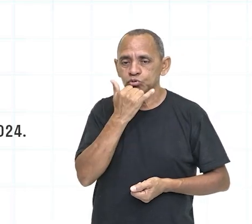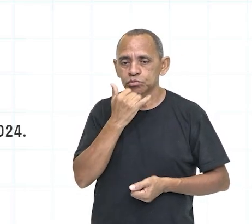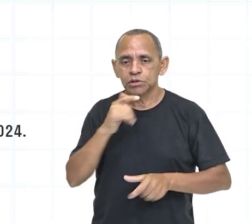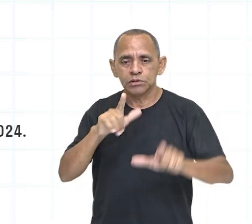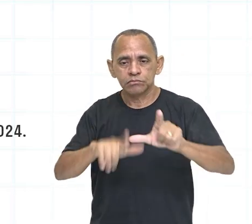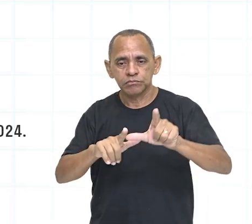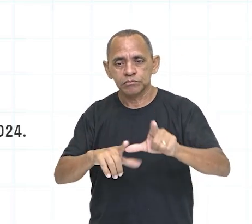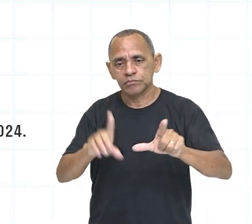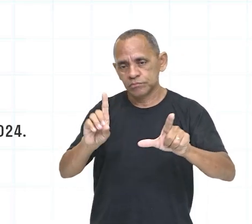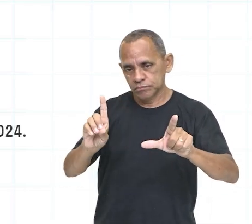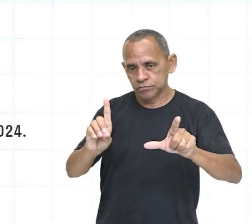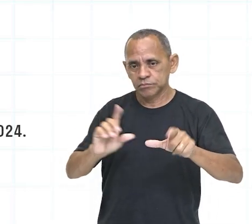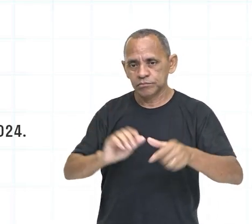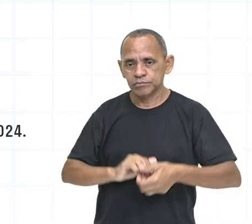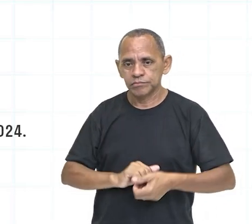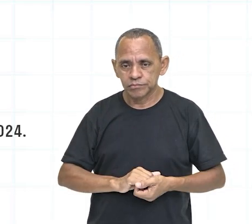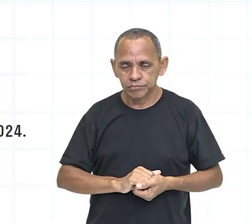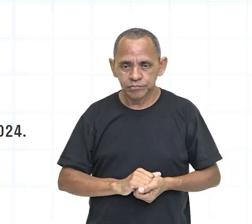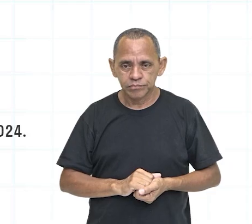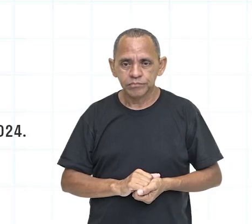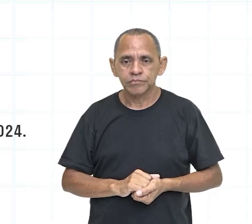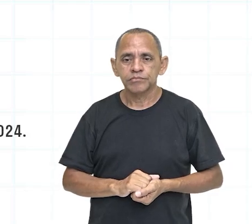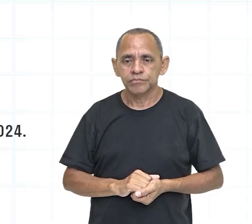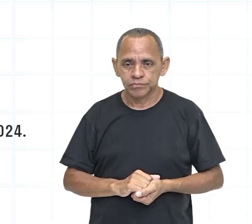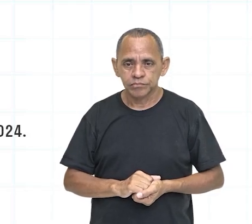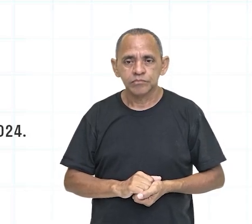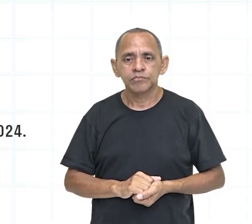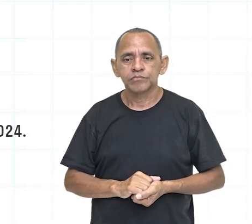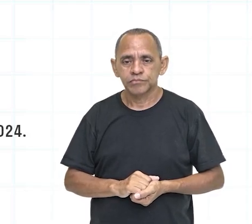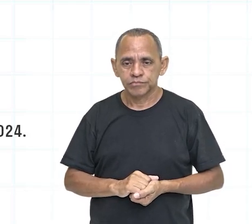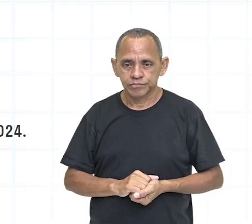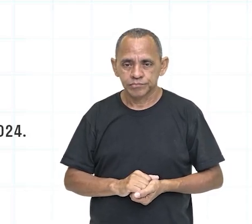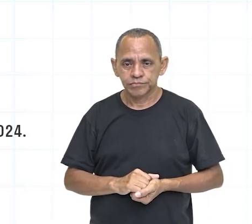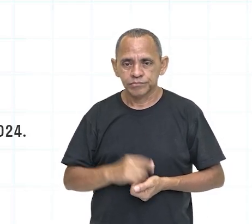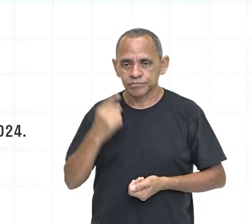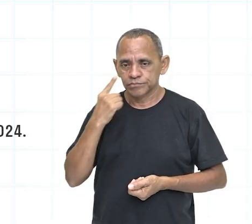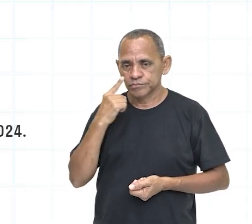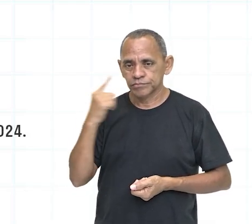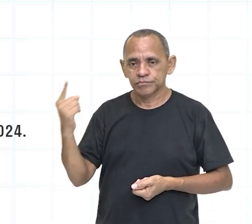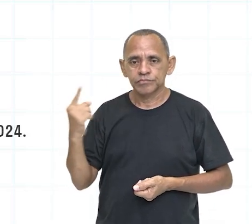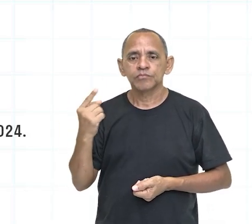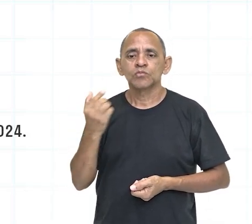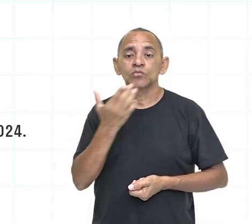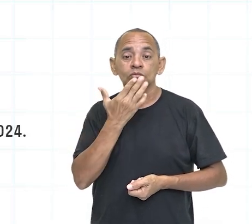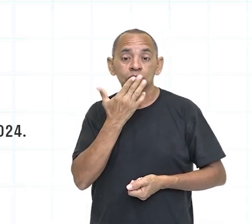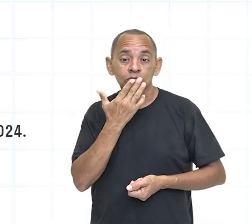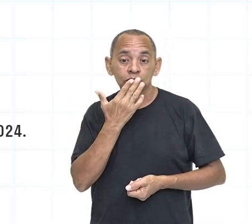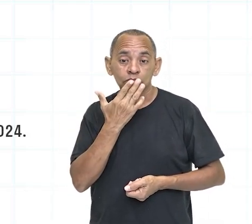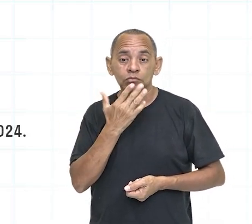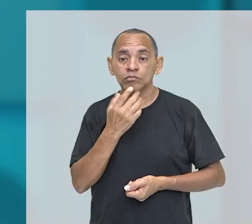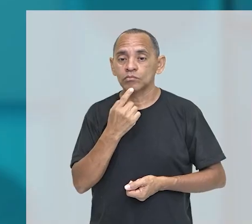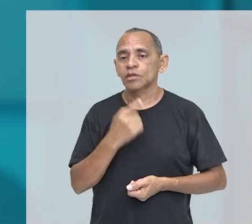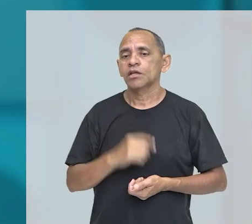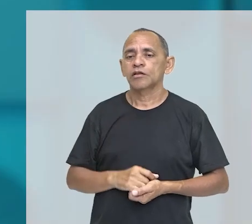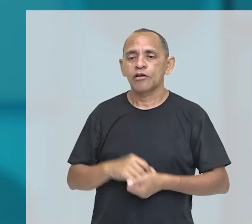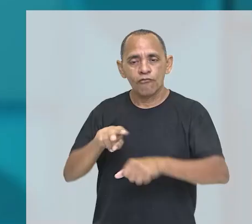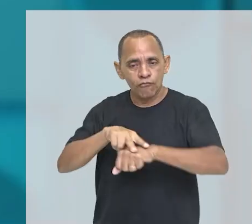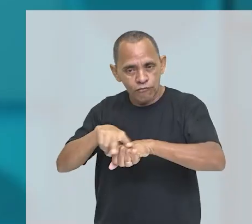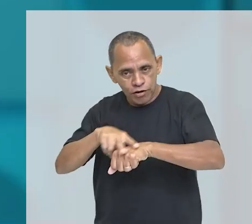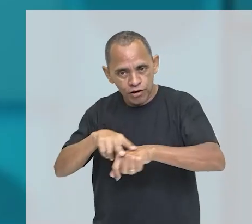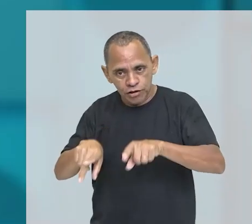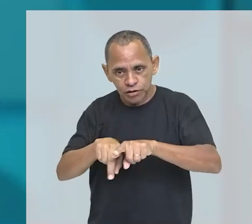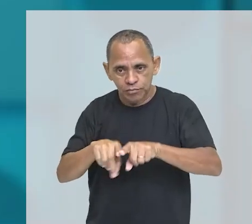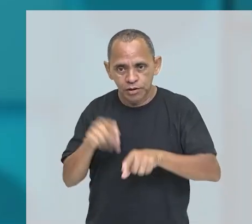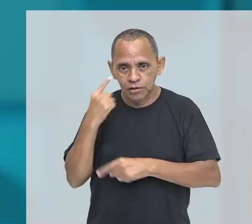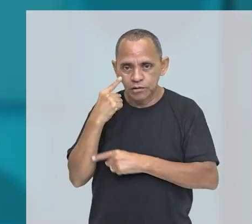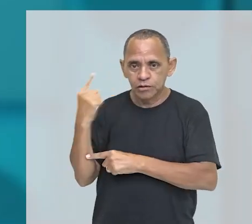ao colonialismo por países de língua inglesa. Então, como é que essa língua foi